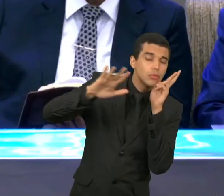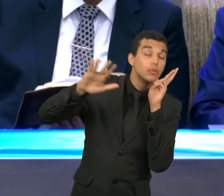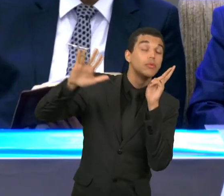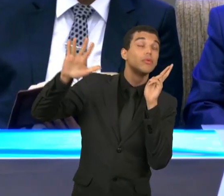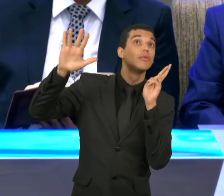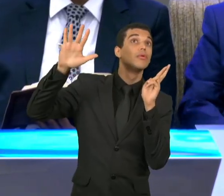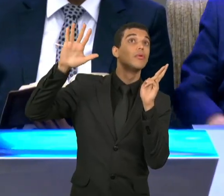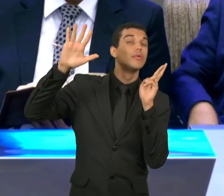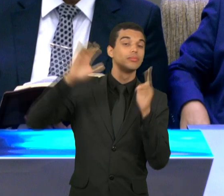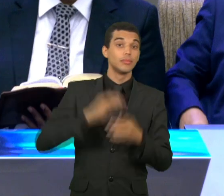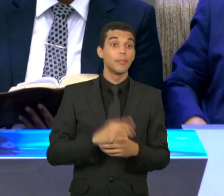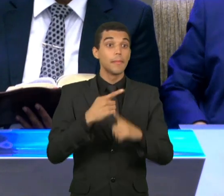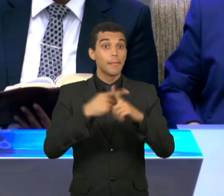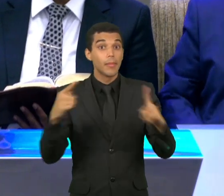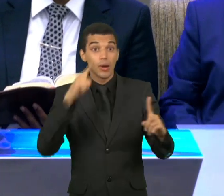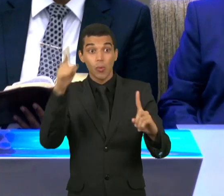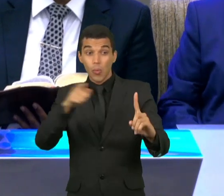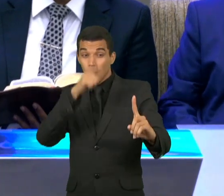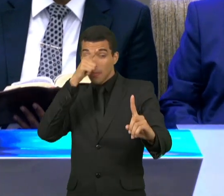Mas o propósito